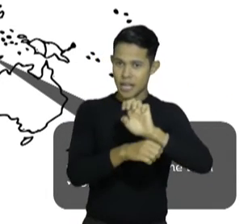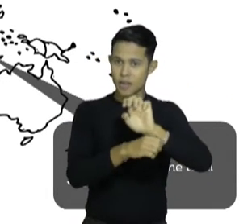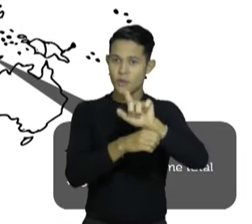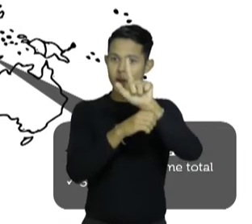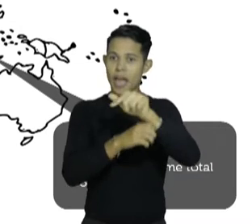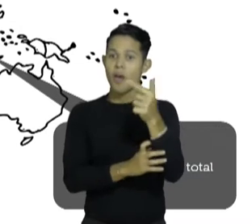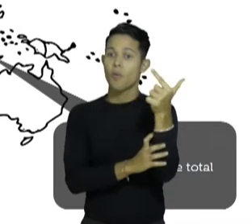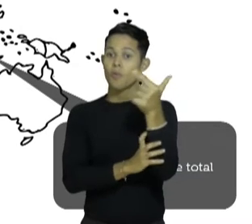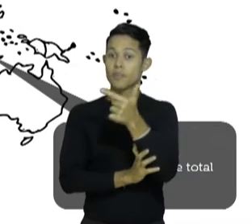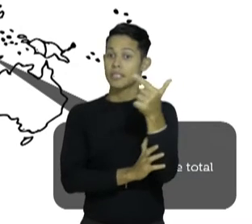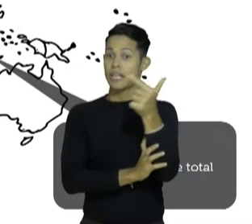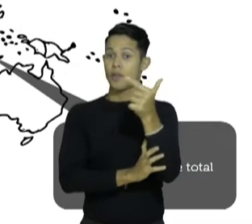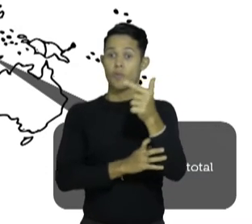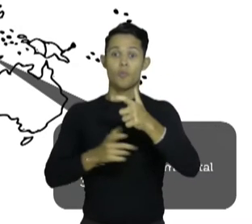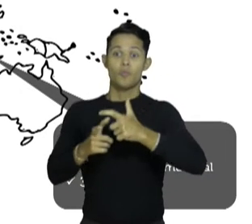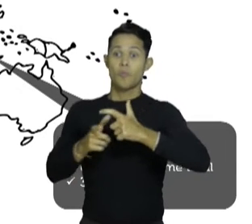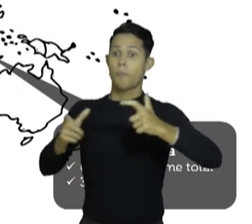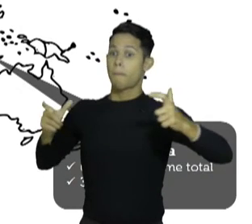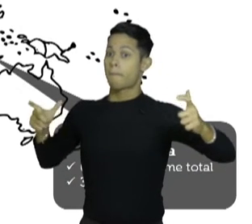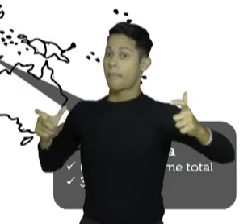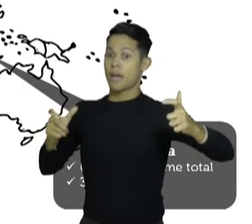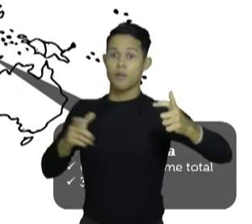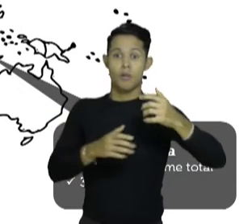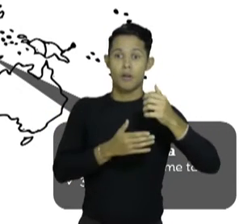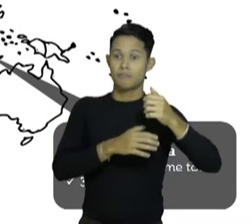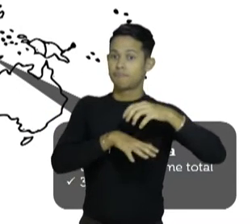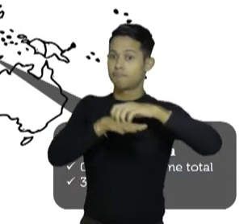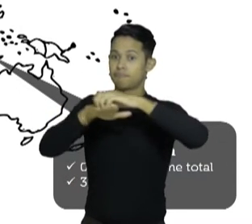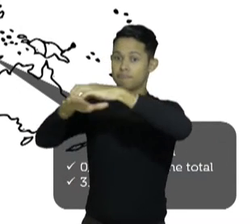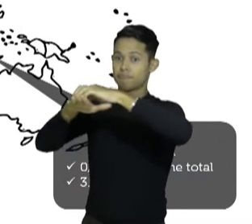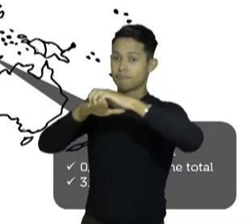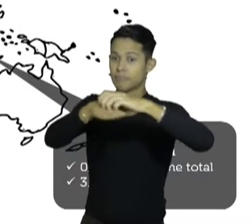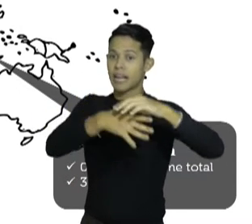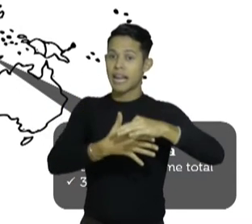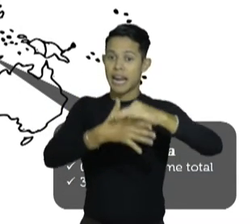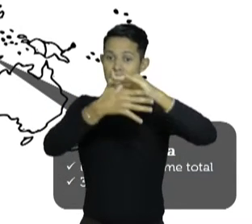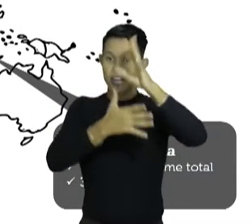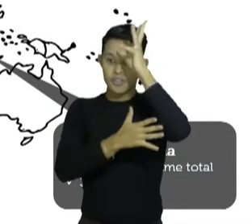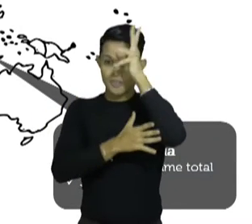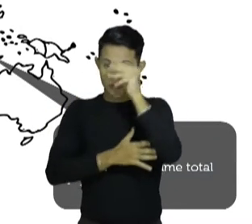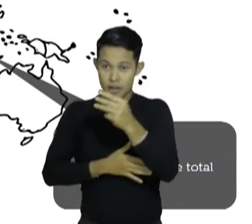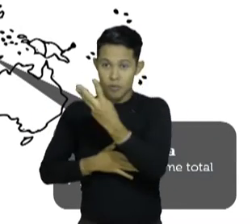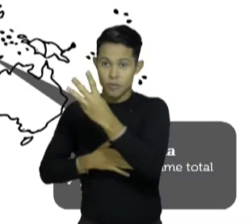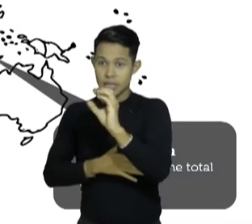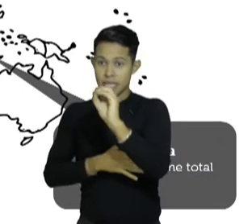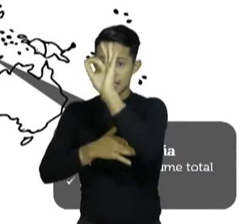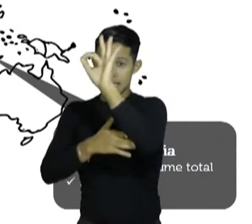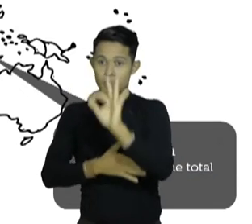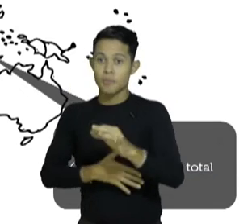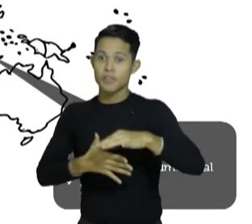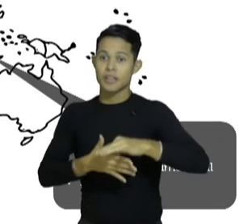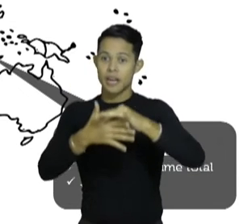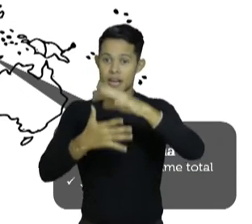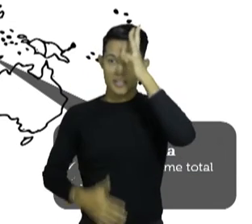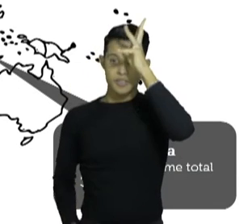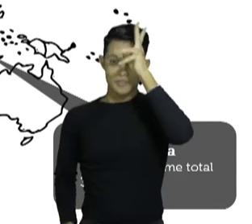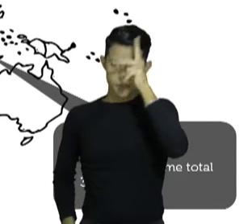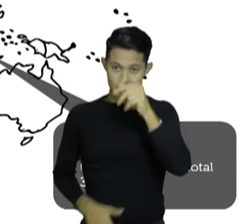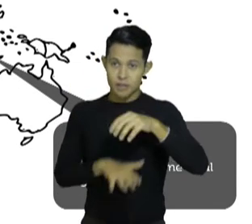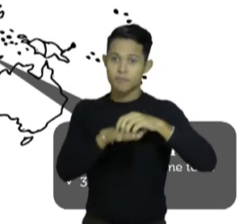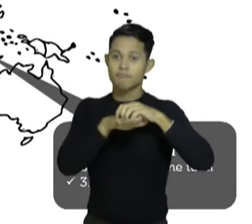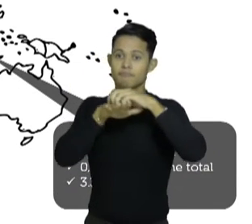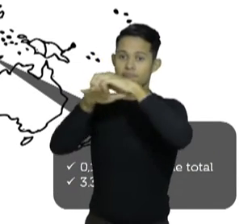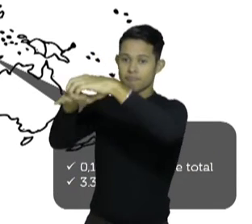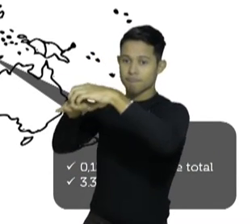exportador brasileiro de carne de frango com 30% da carne de frango brasileira que se exporta